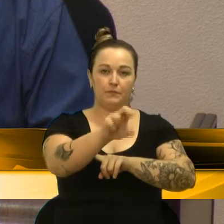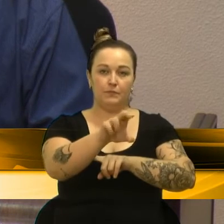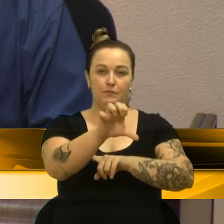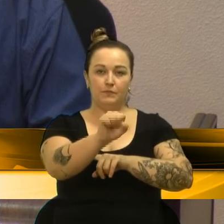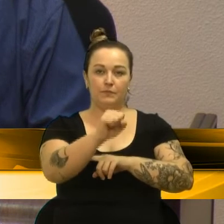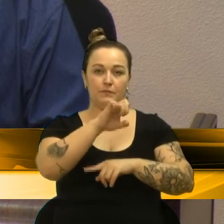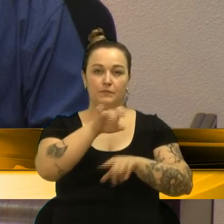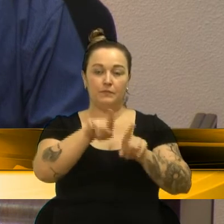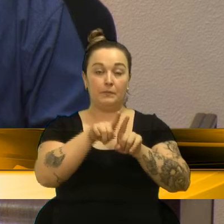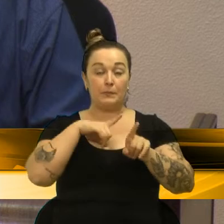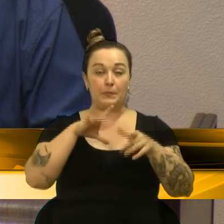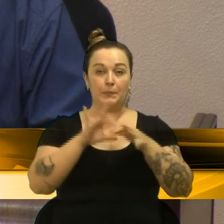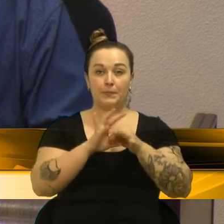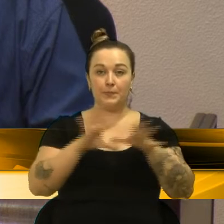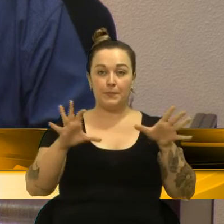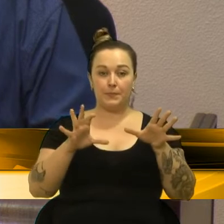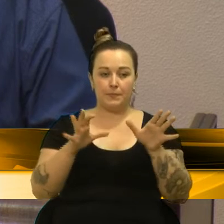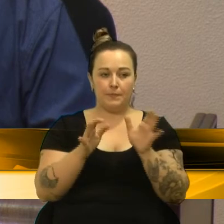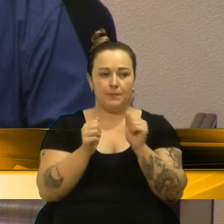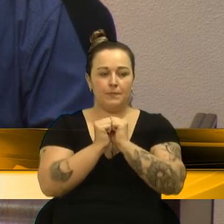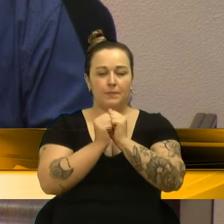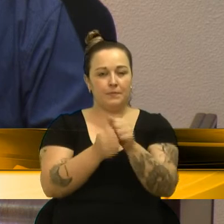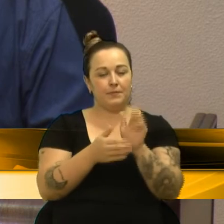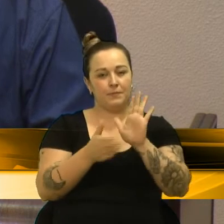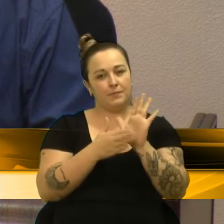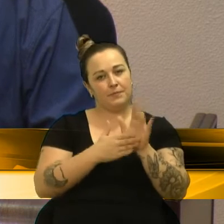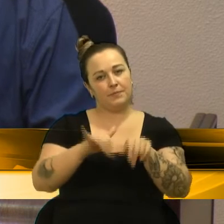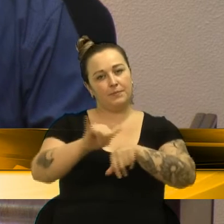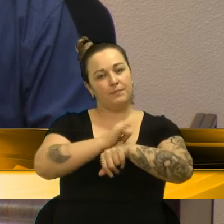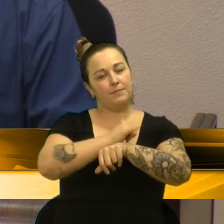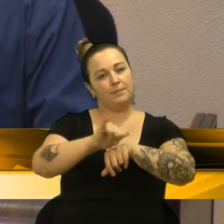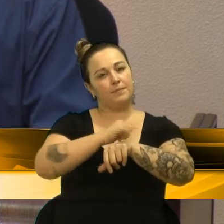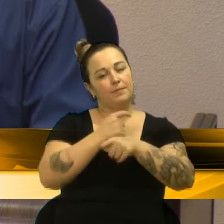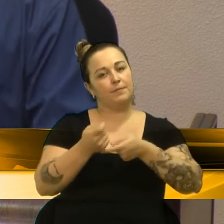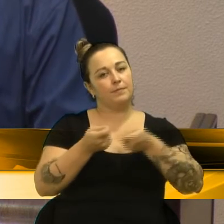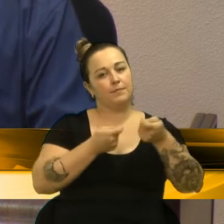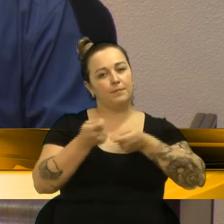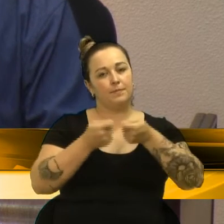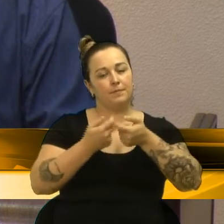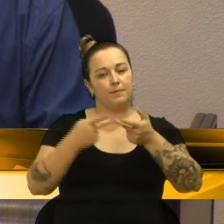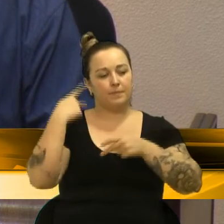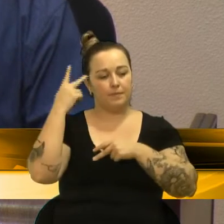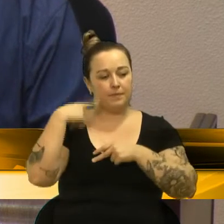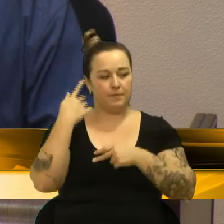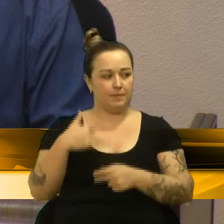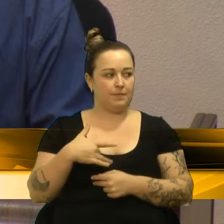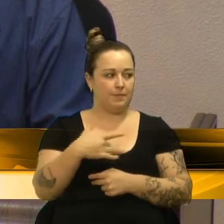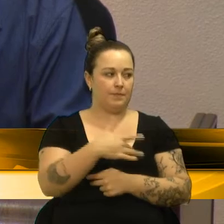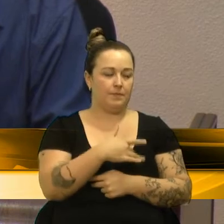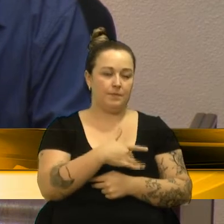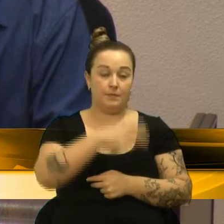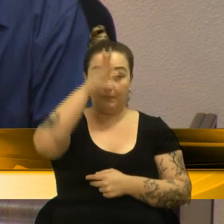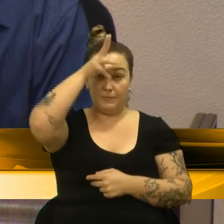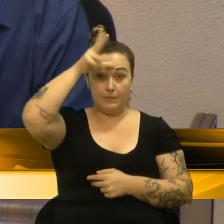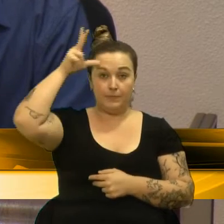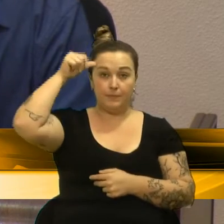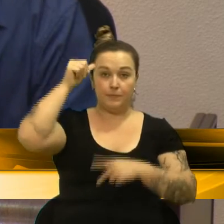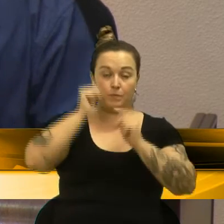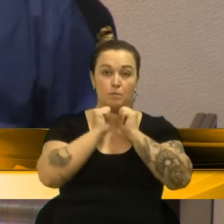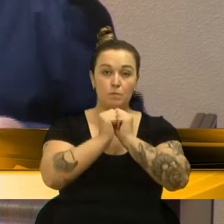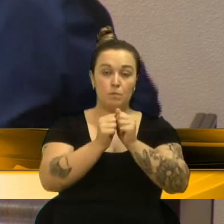e fiscalizadoras, atuando de formulação de proposição de estratégias e no controle da execução da política de saúde na abrangência do município, inclusive nos